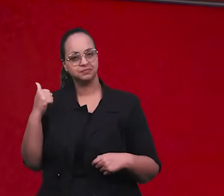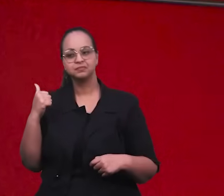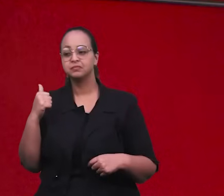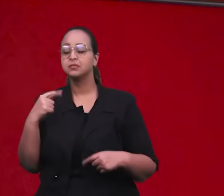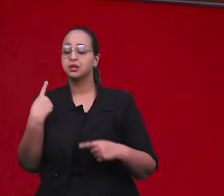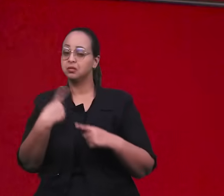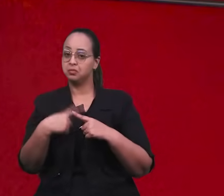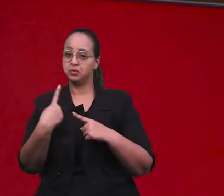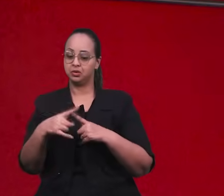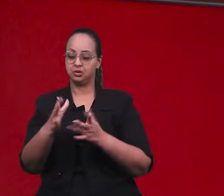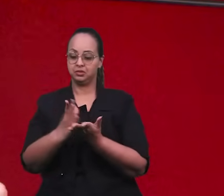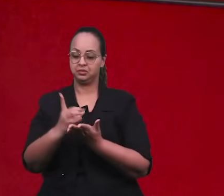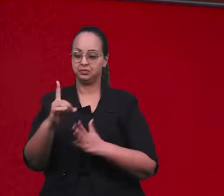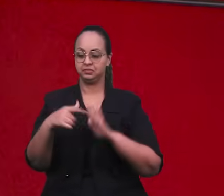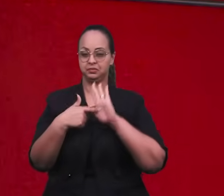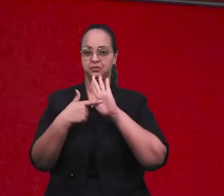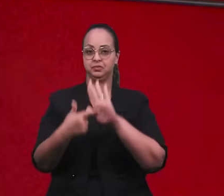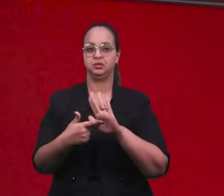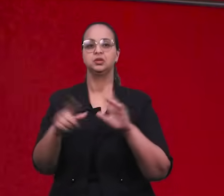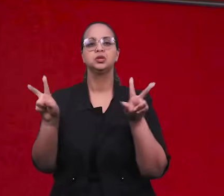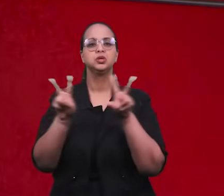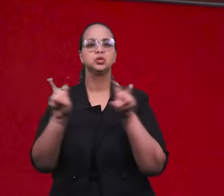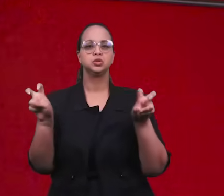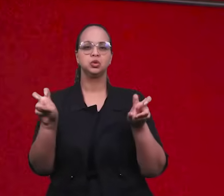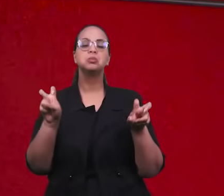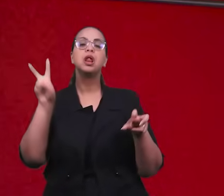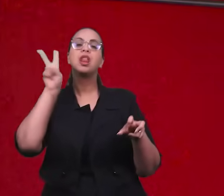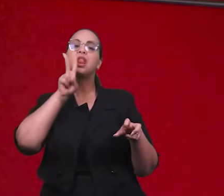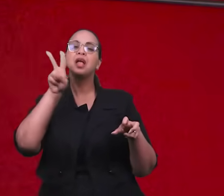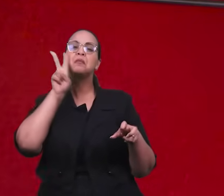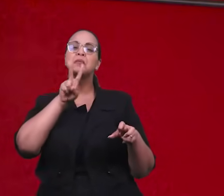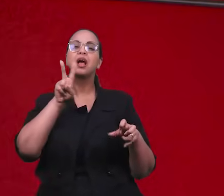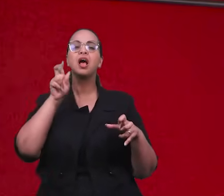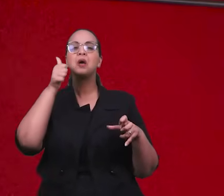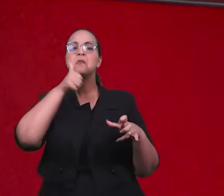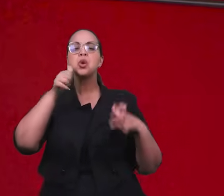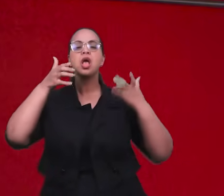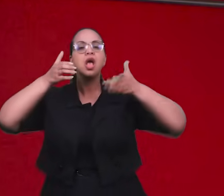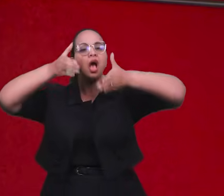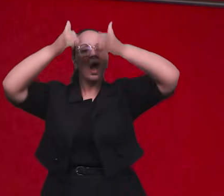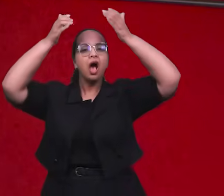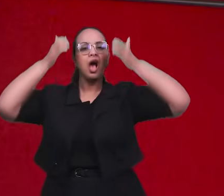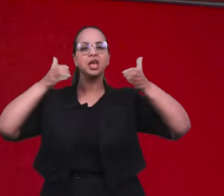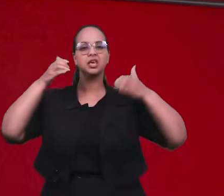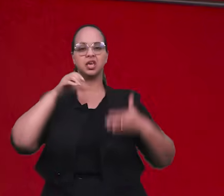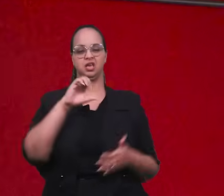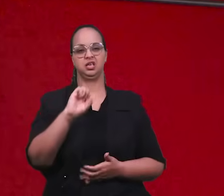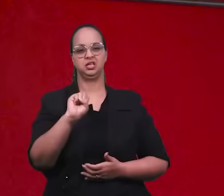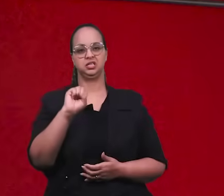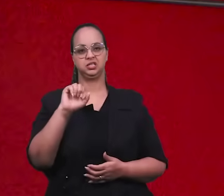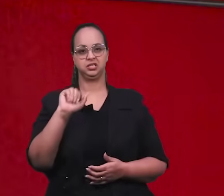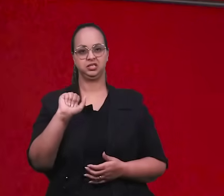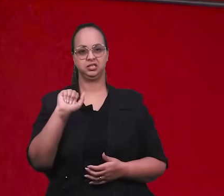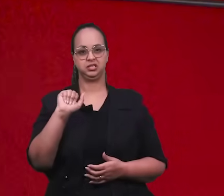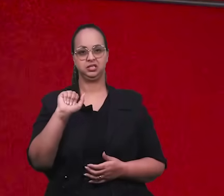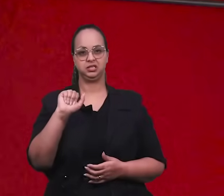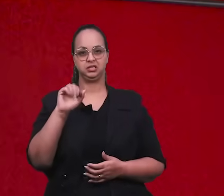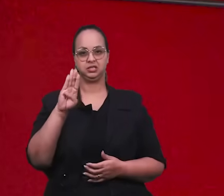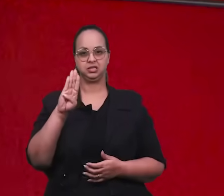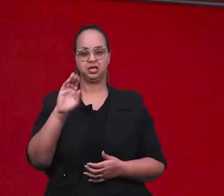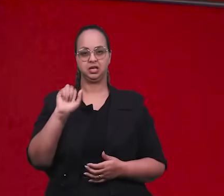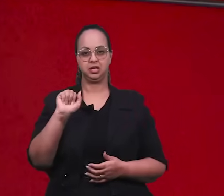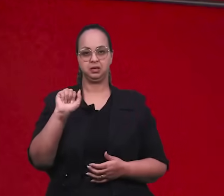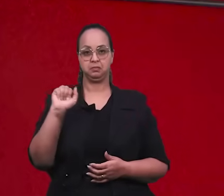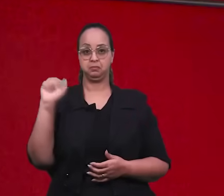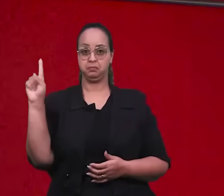palavra de Deus, né, fala a respeito da visita da rainha de Sabá, ao palácio do rei Salomão. Muito boa essa né?